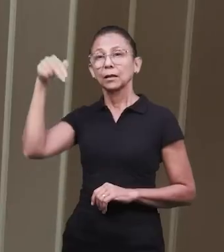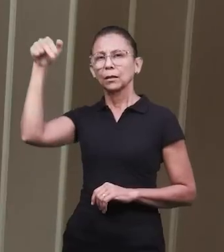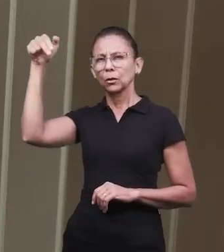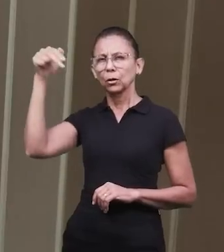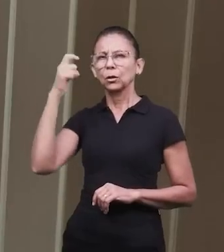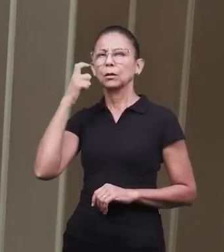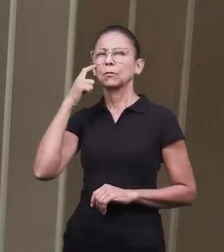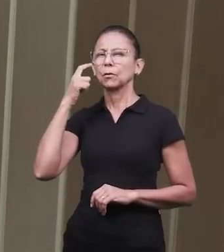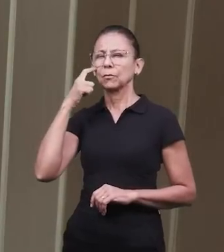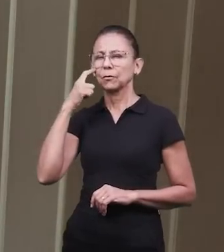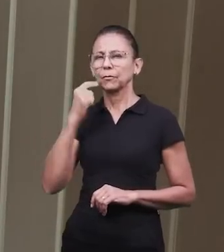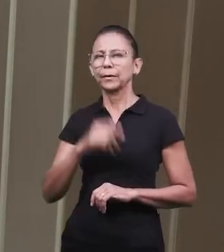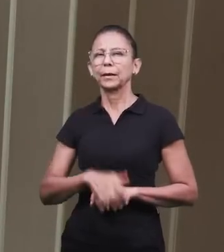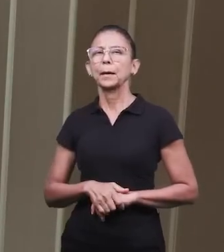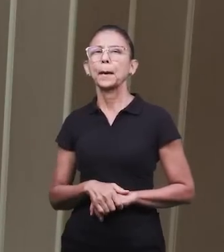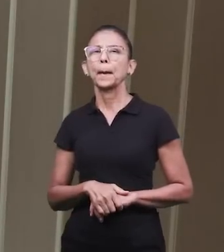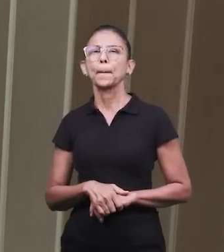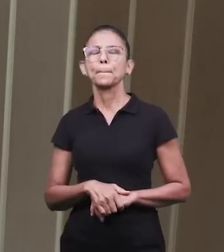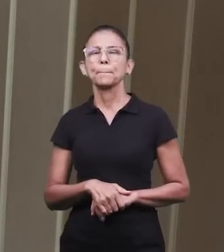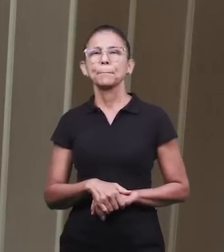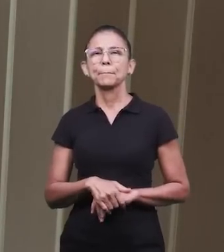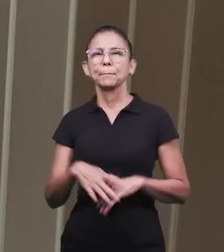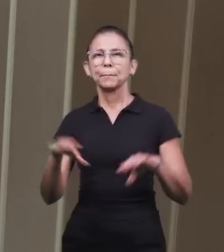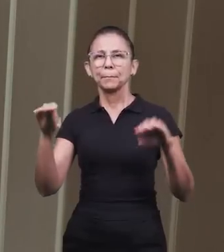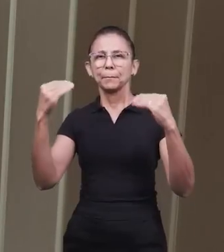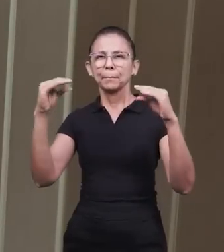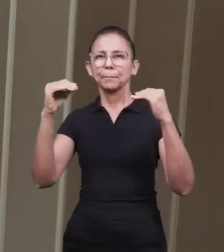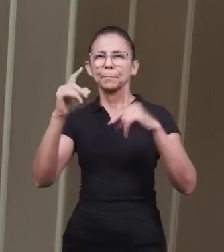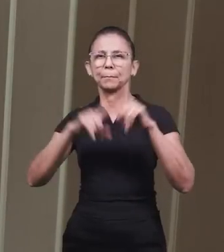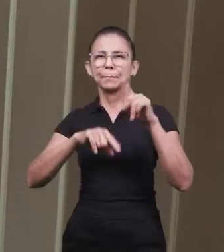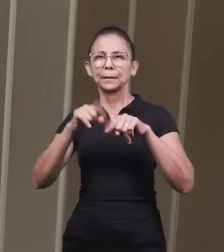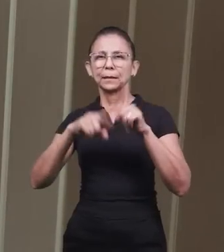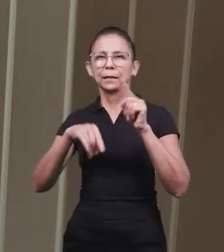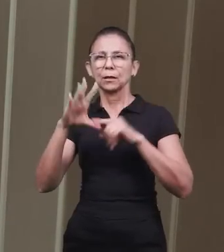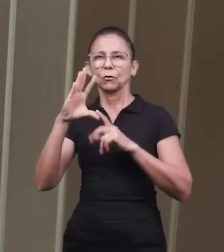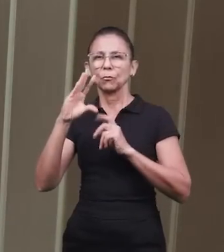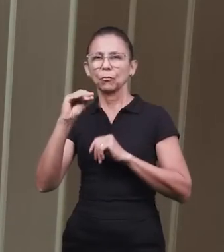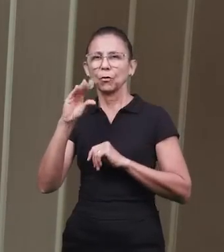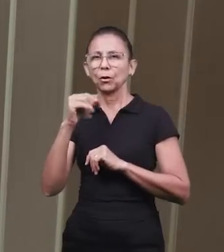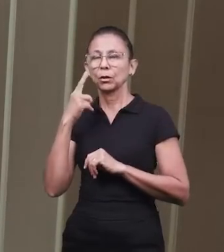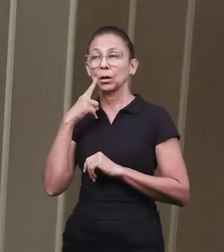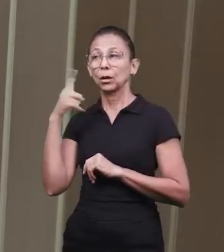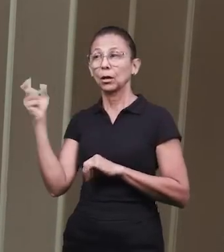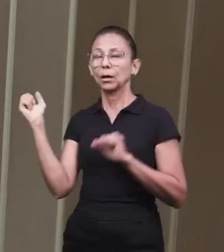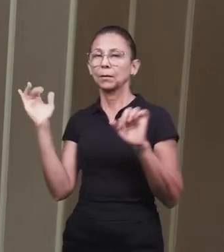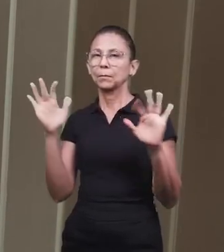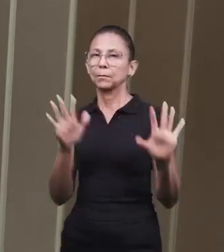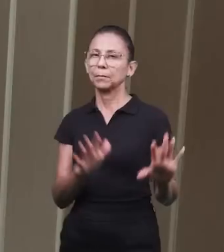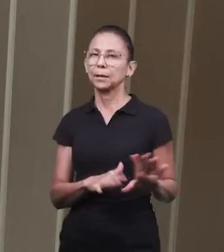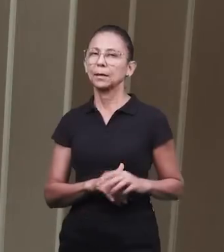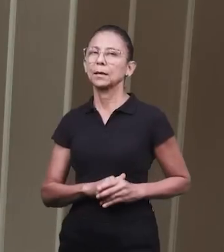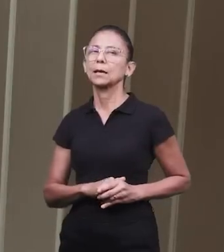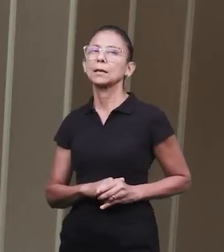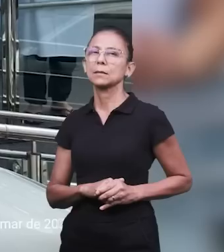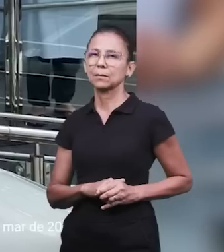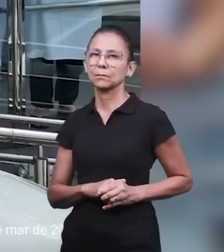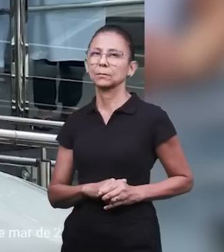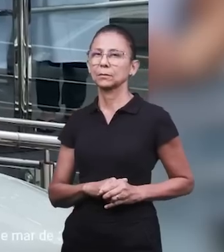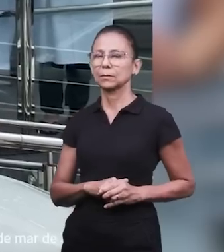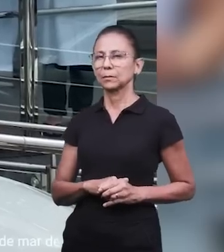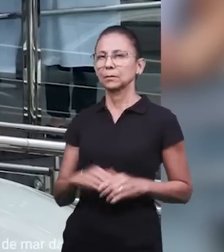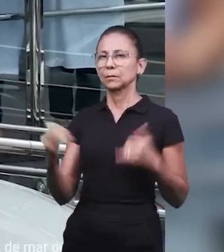muito com o material. Somos gratos aos irmãos por isso. E olha só que bênção, o pastor Márcio Canamura nos